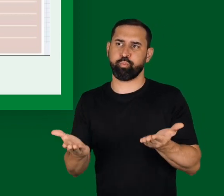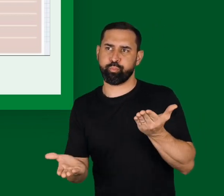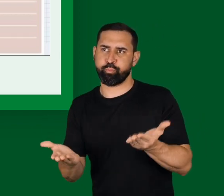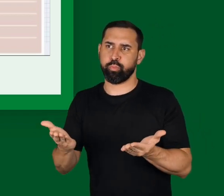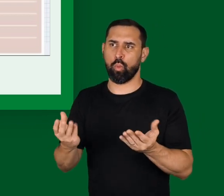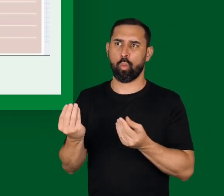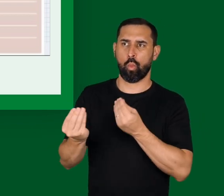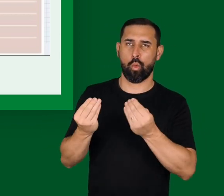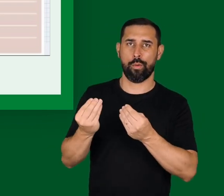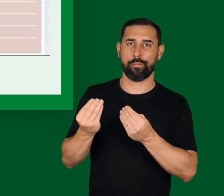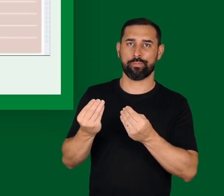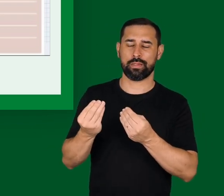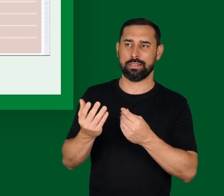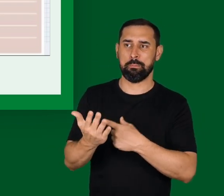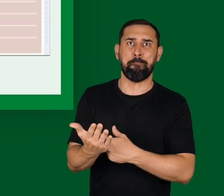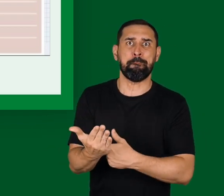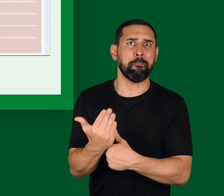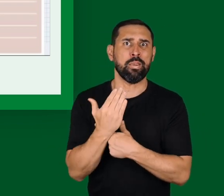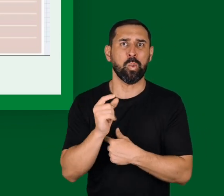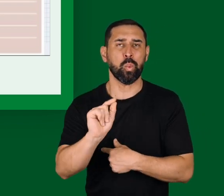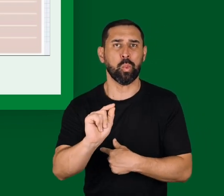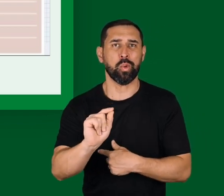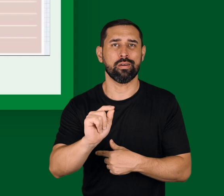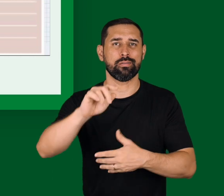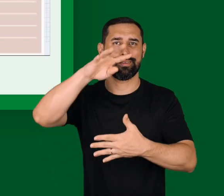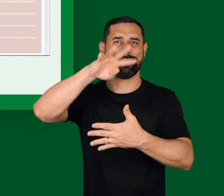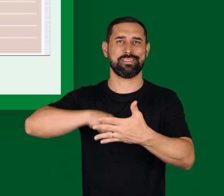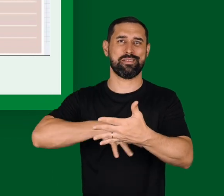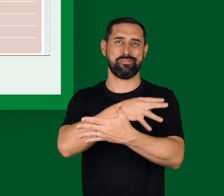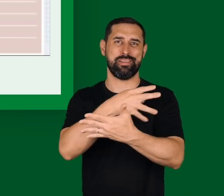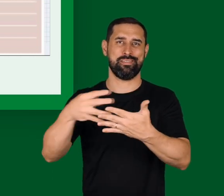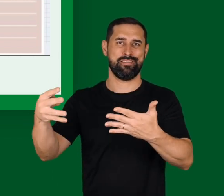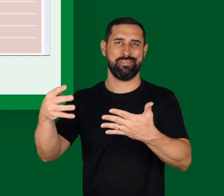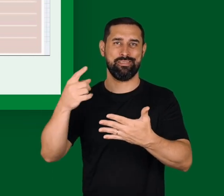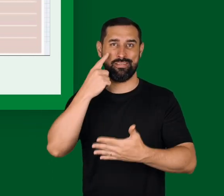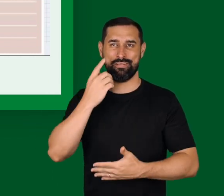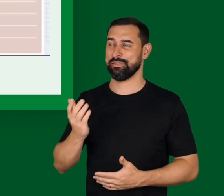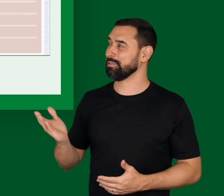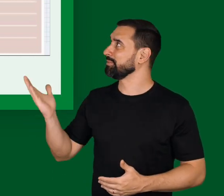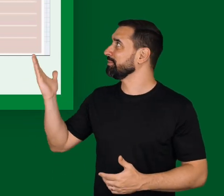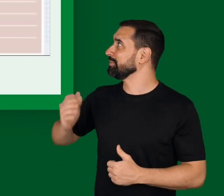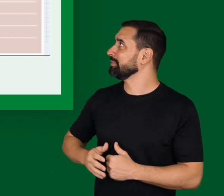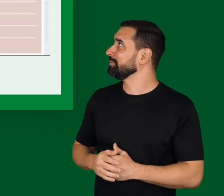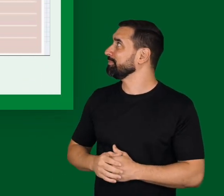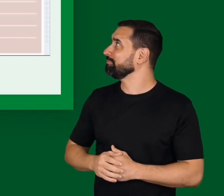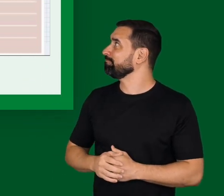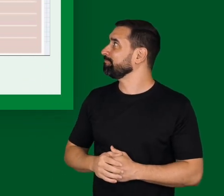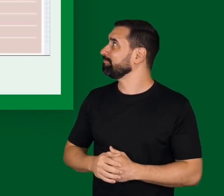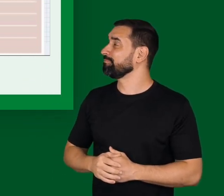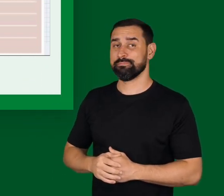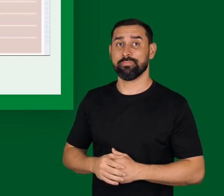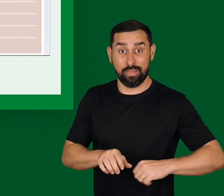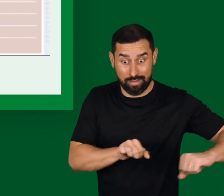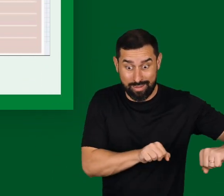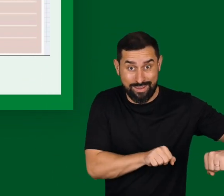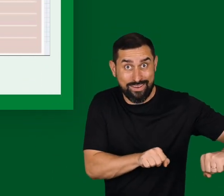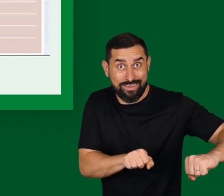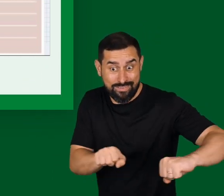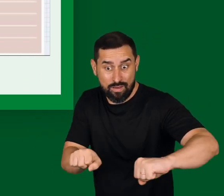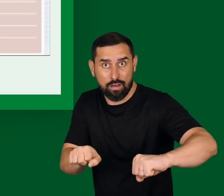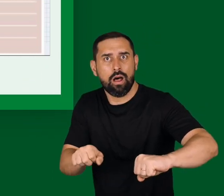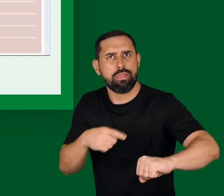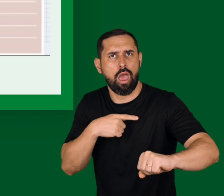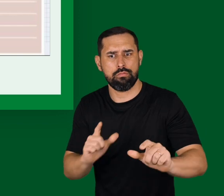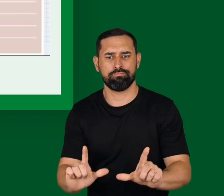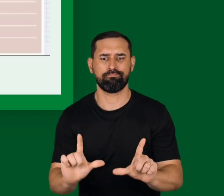qual o tamanho daquela criança, tá? Aqui isso é uma tabela, usualmente a gente tem essas tabelas fixadas